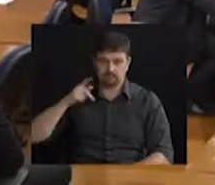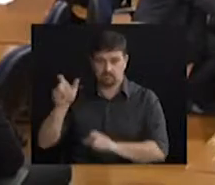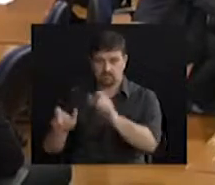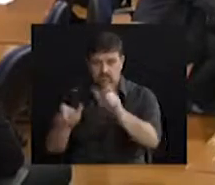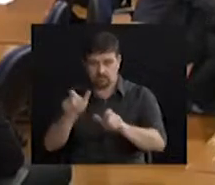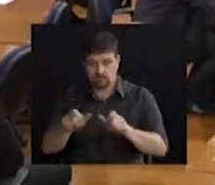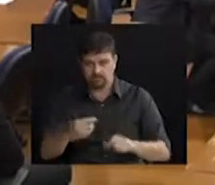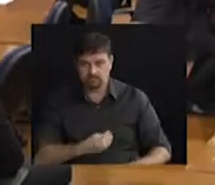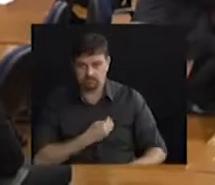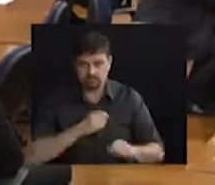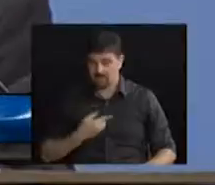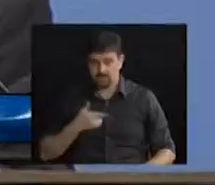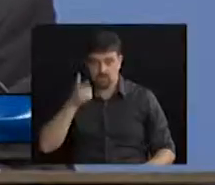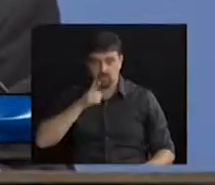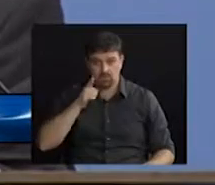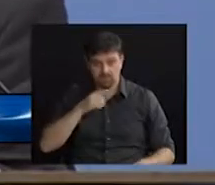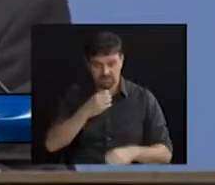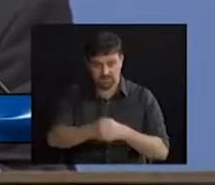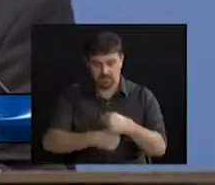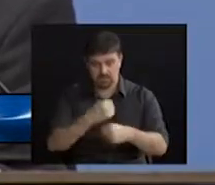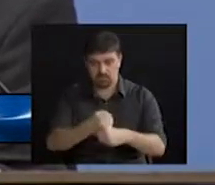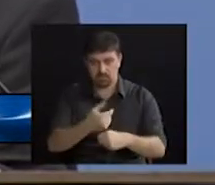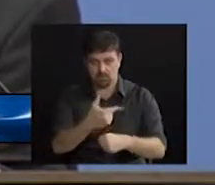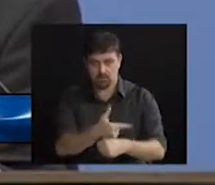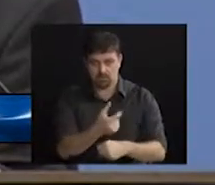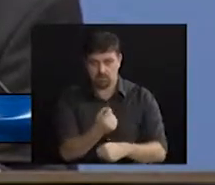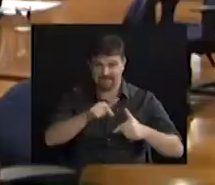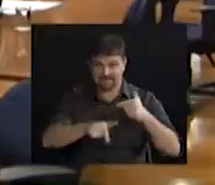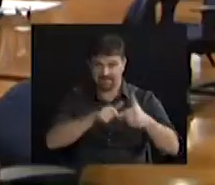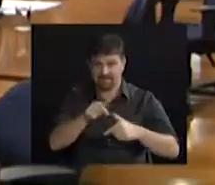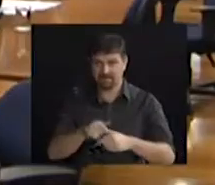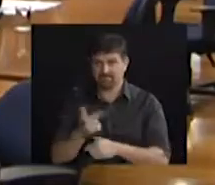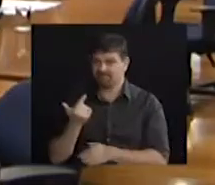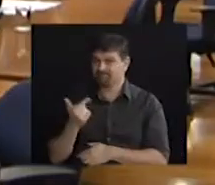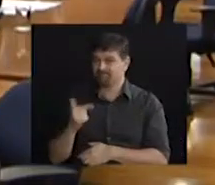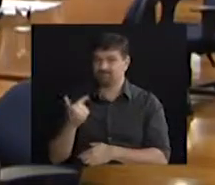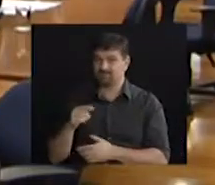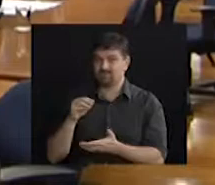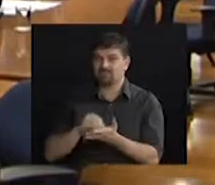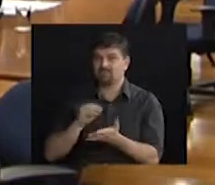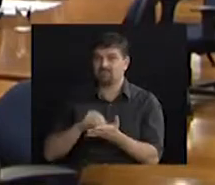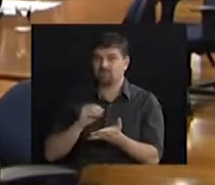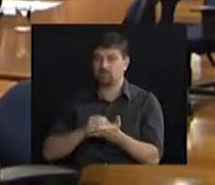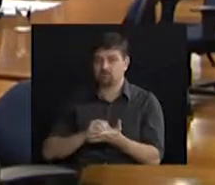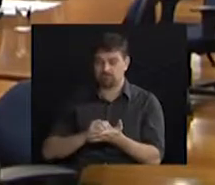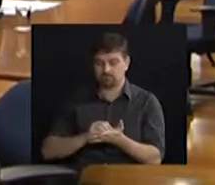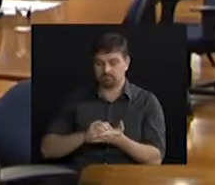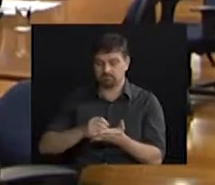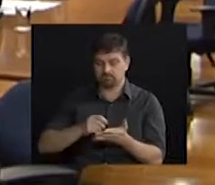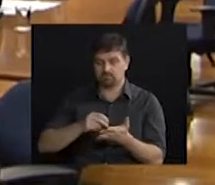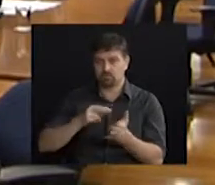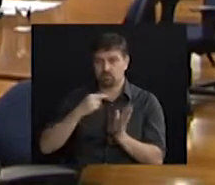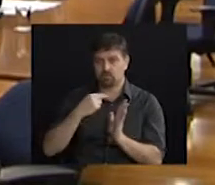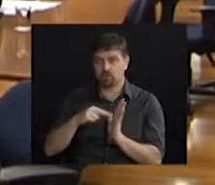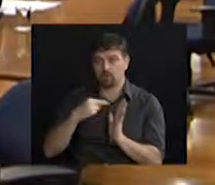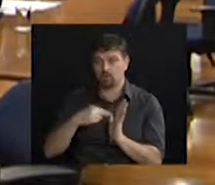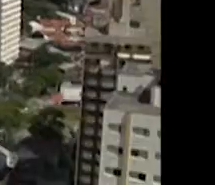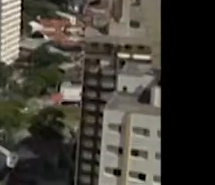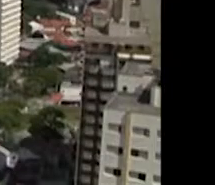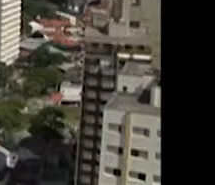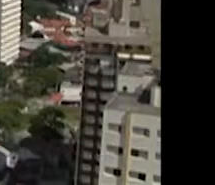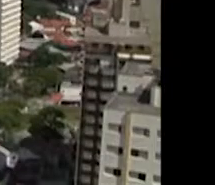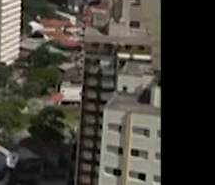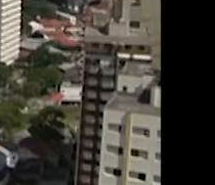nesta quarta-feira para falar sobre a importância da discussão na Câmara do plano diretor do município, que será votado em